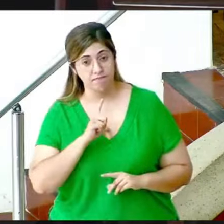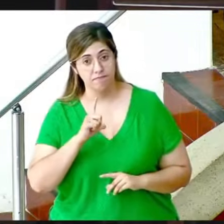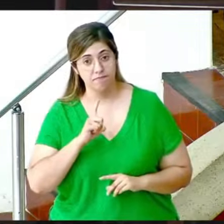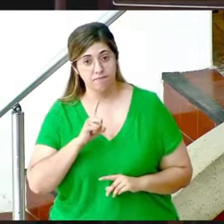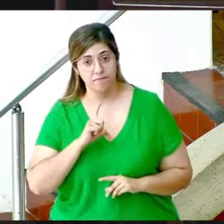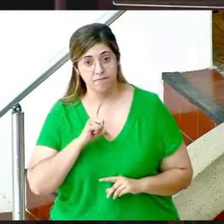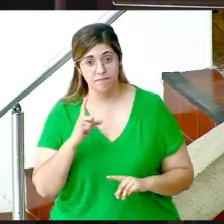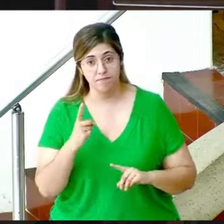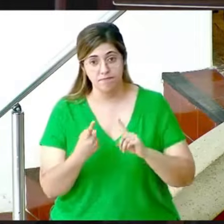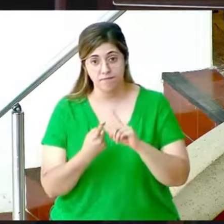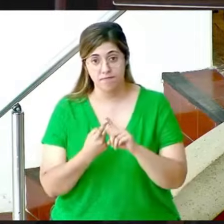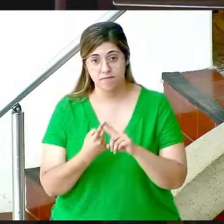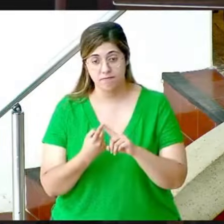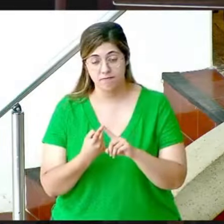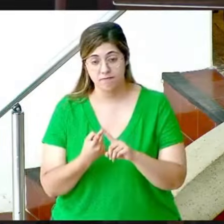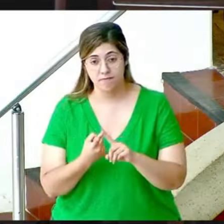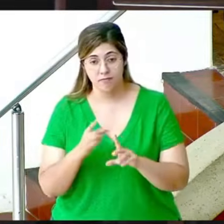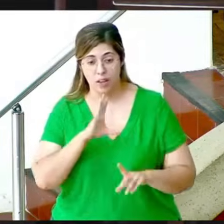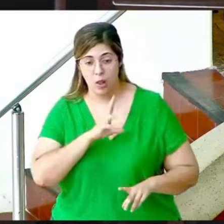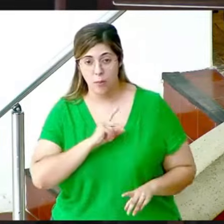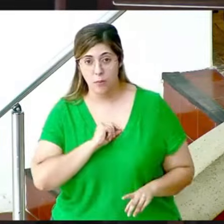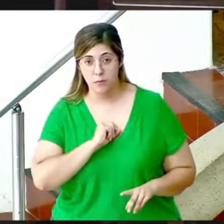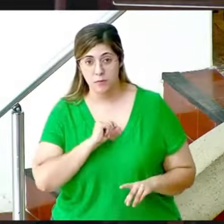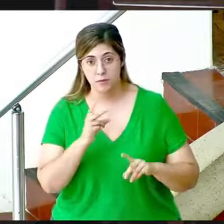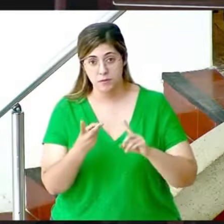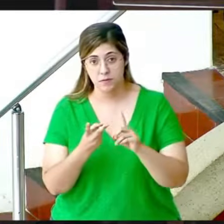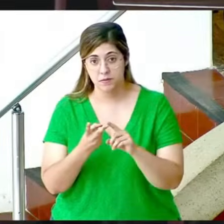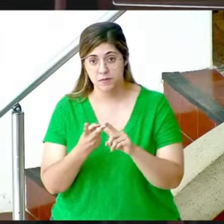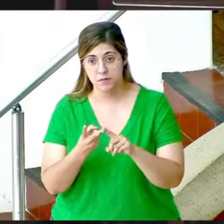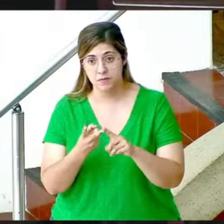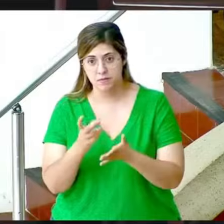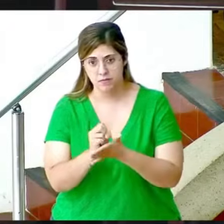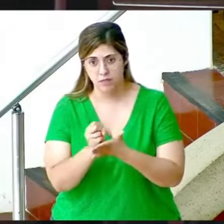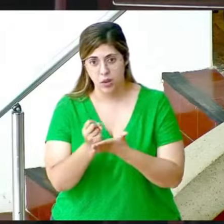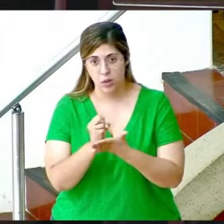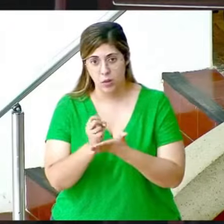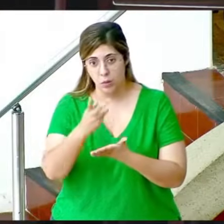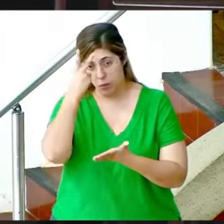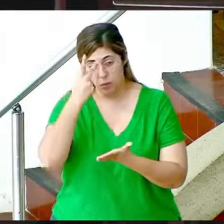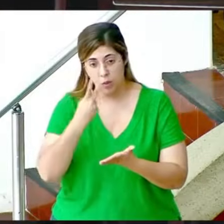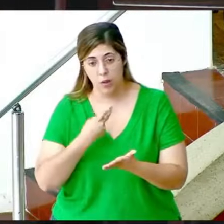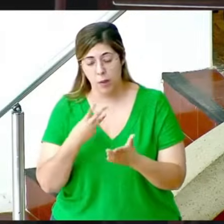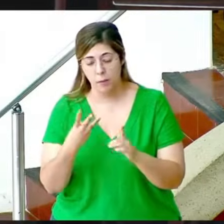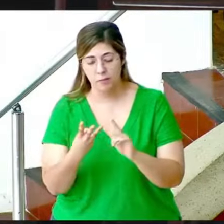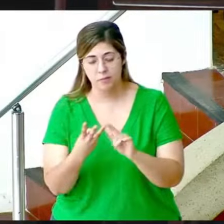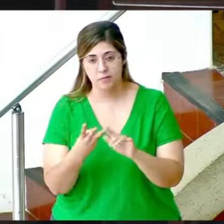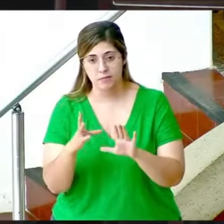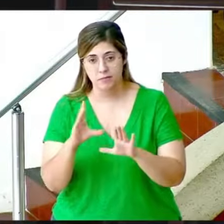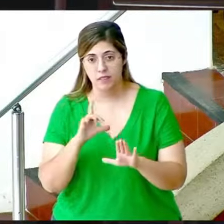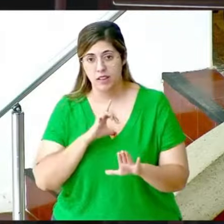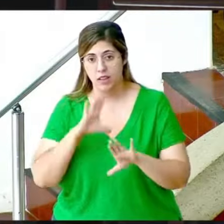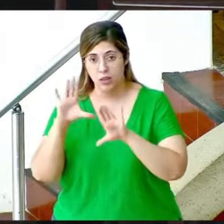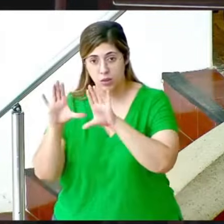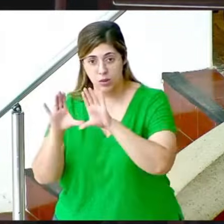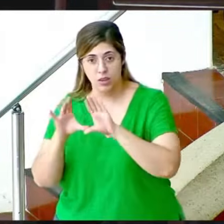sóbrios, sejam amorosos e sejam hospitaleiros.